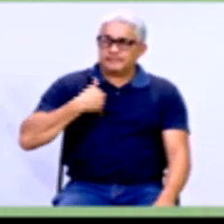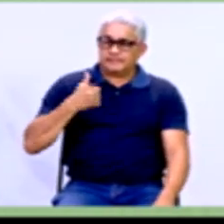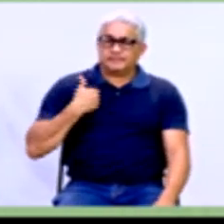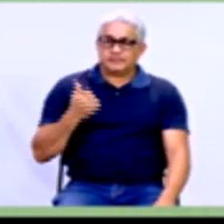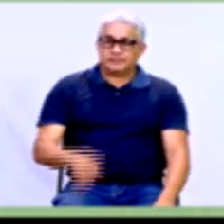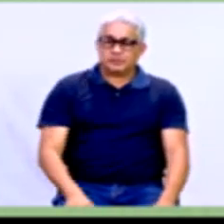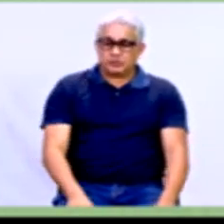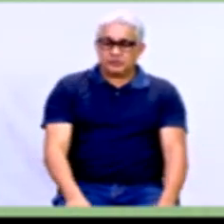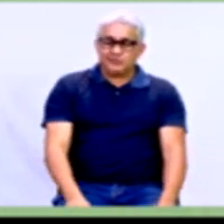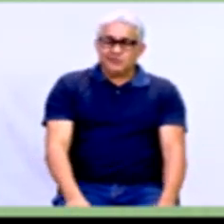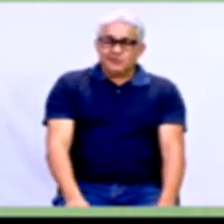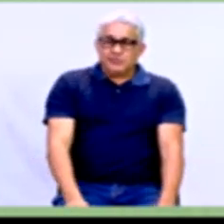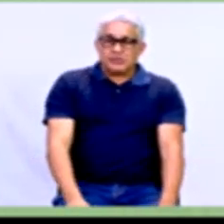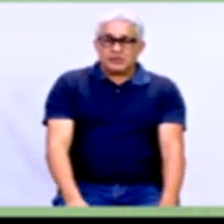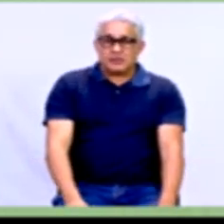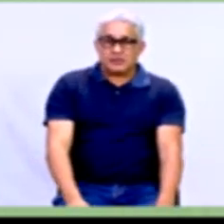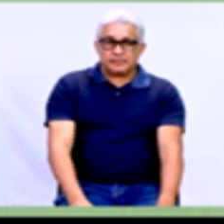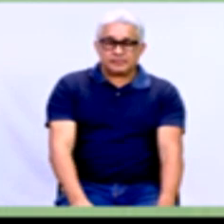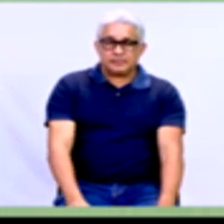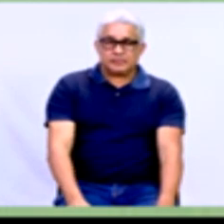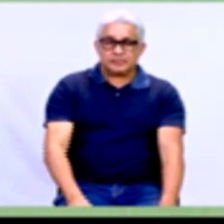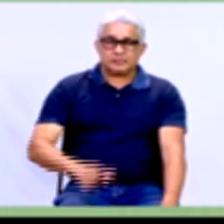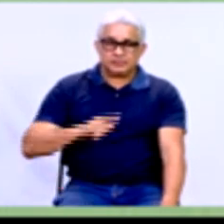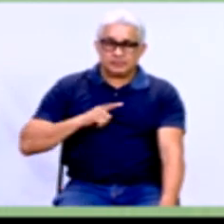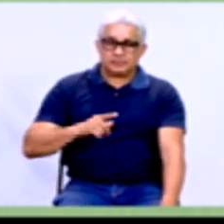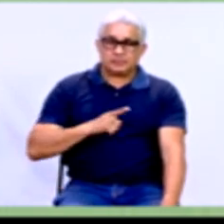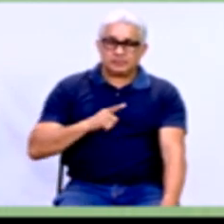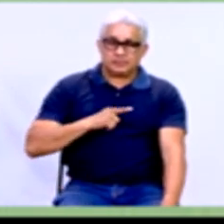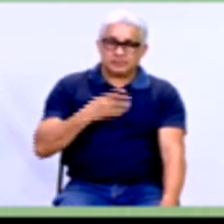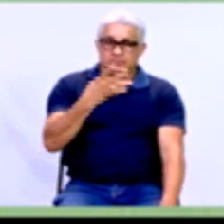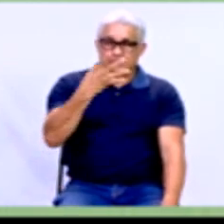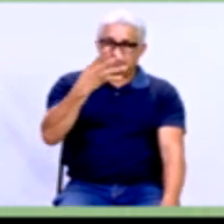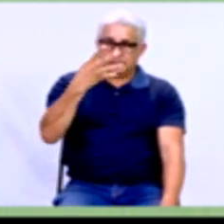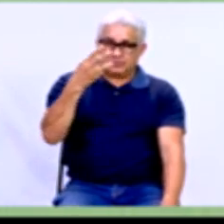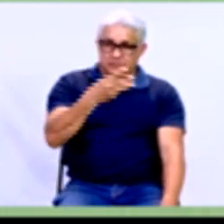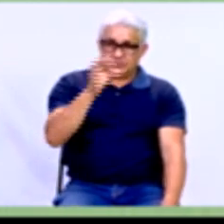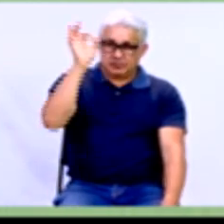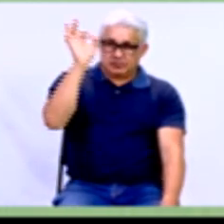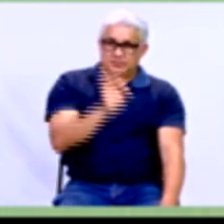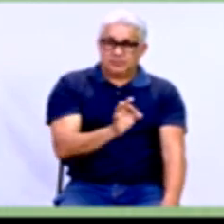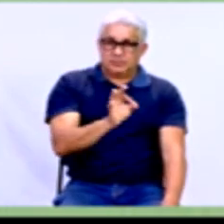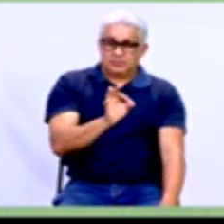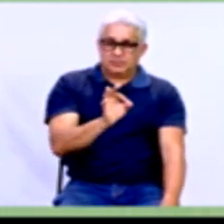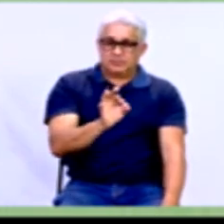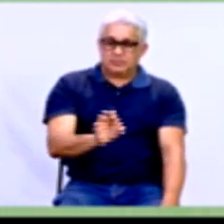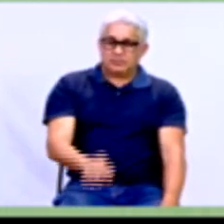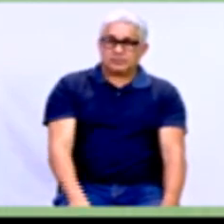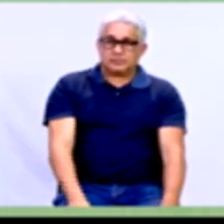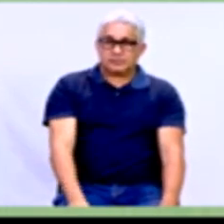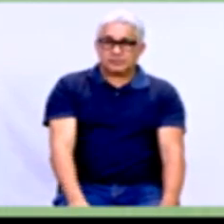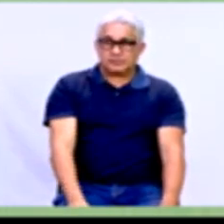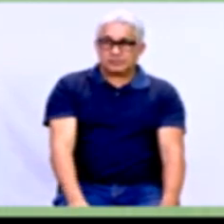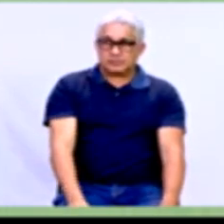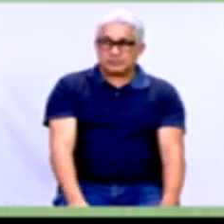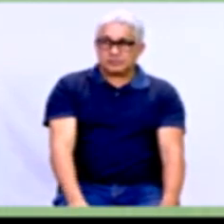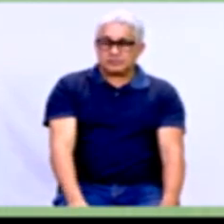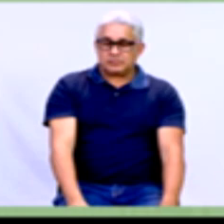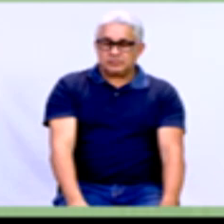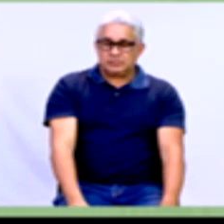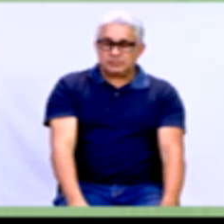dentro da faixa etária, né? Aqui tem 43%. 50 a 65.